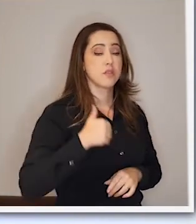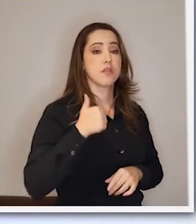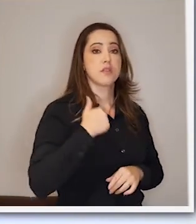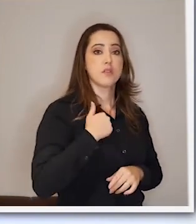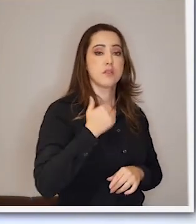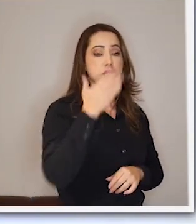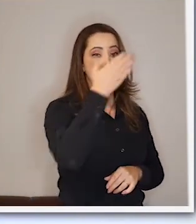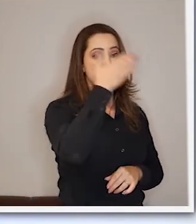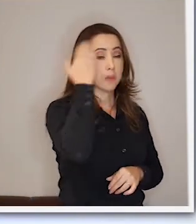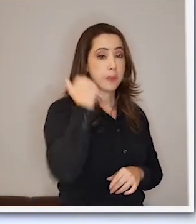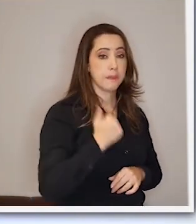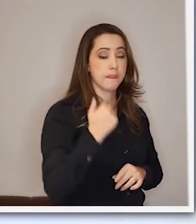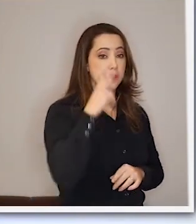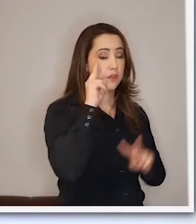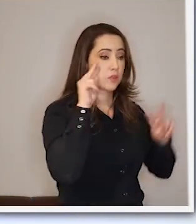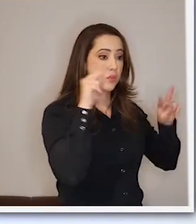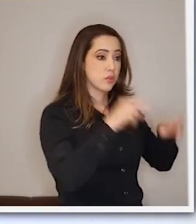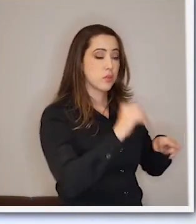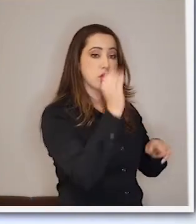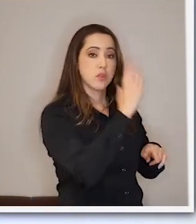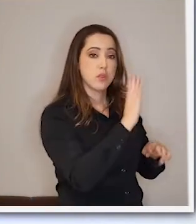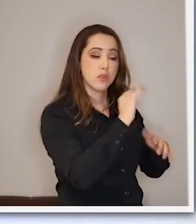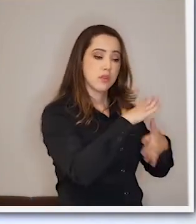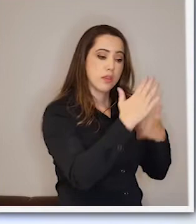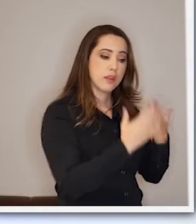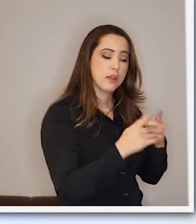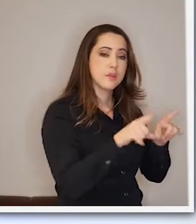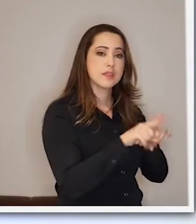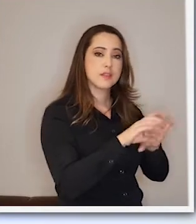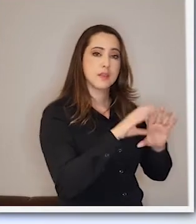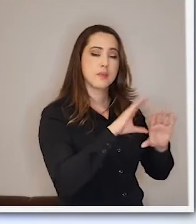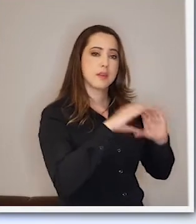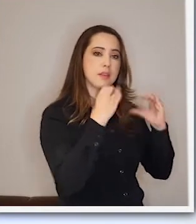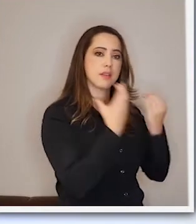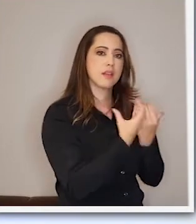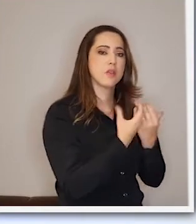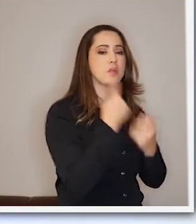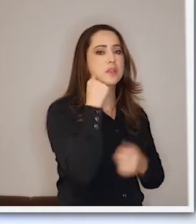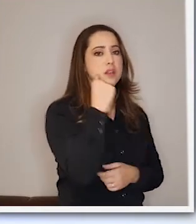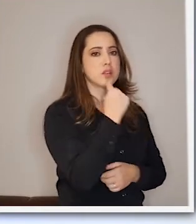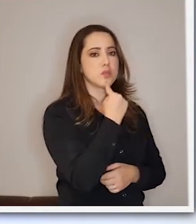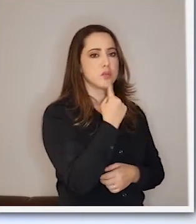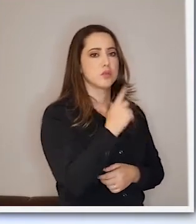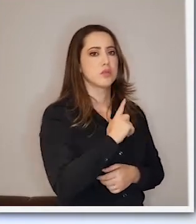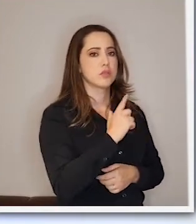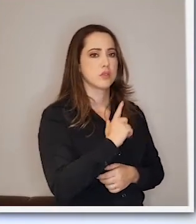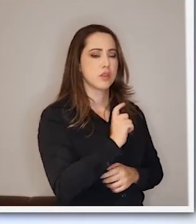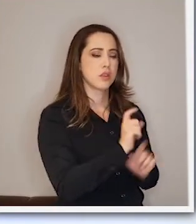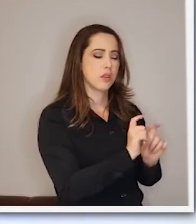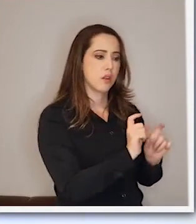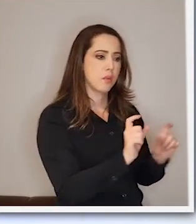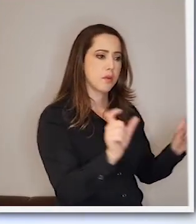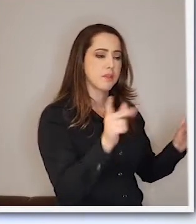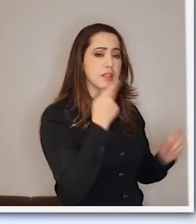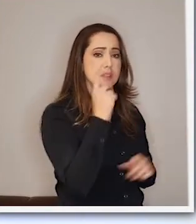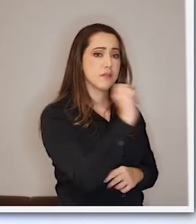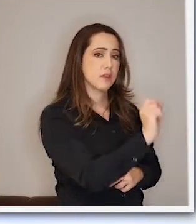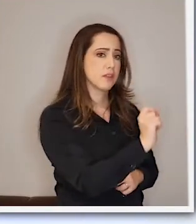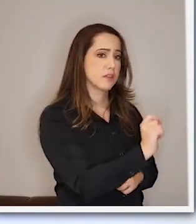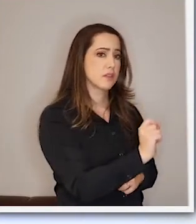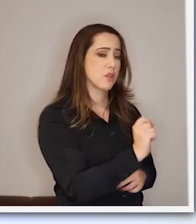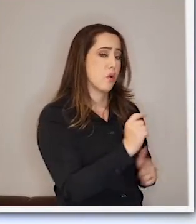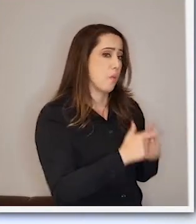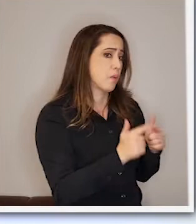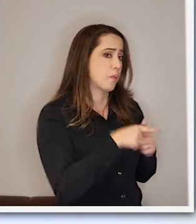Pode. A dona Michele, ela potencializou a visibilidade das Libras e também da comunidade surda. Tem uma frase